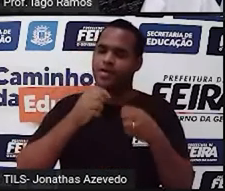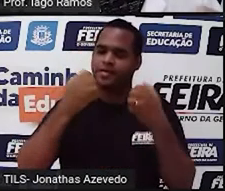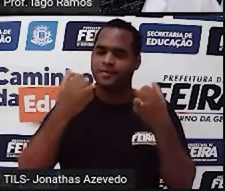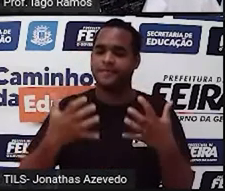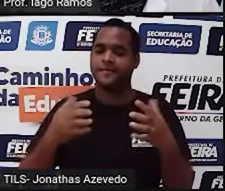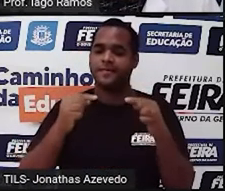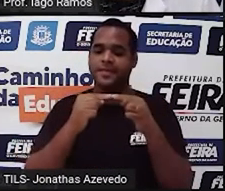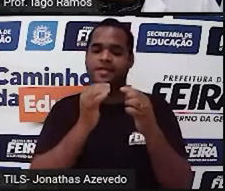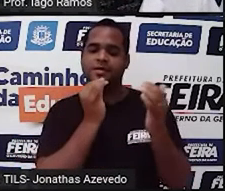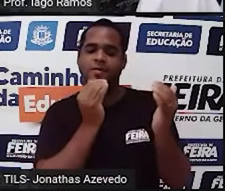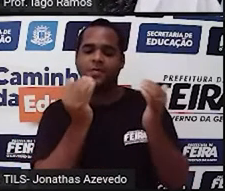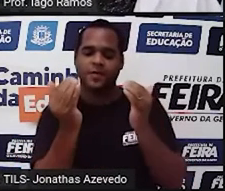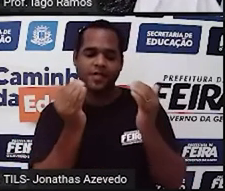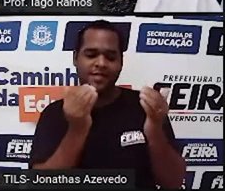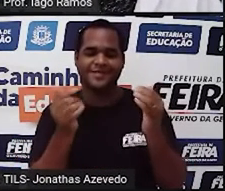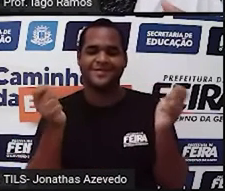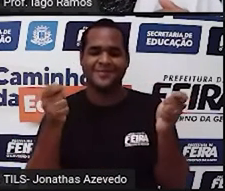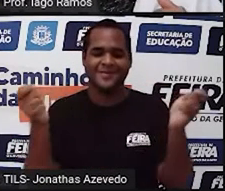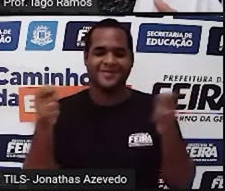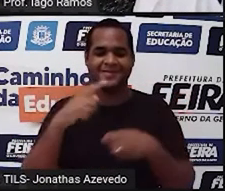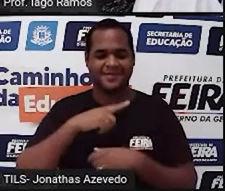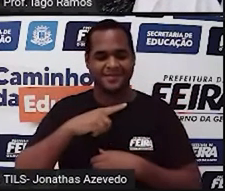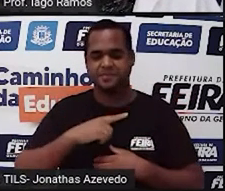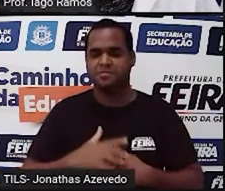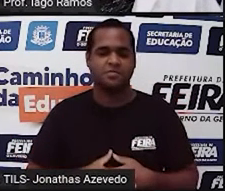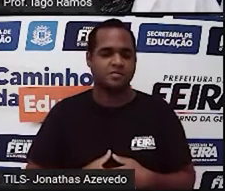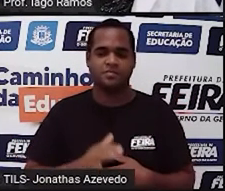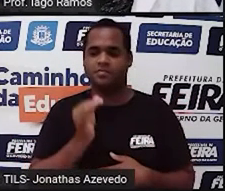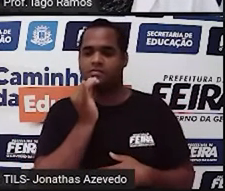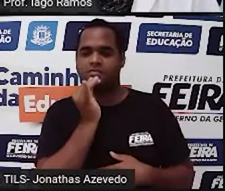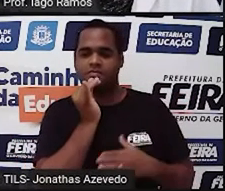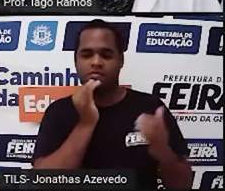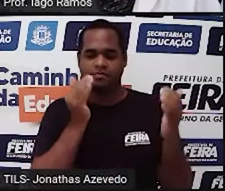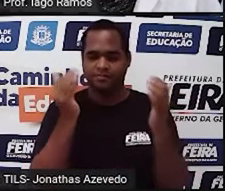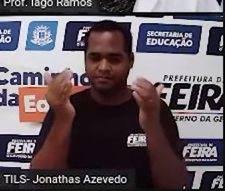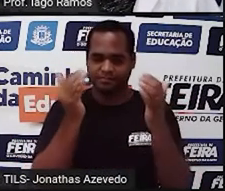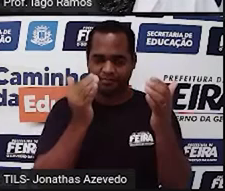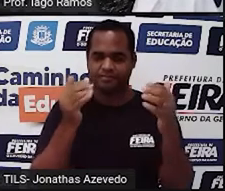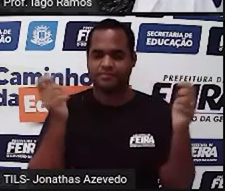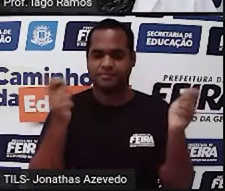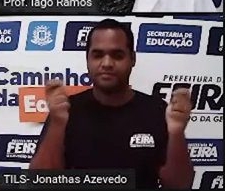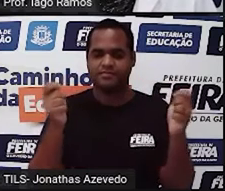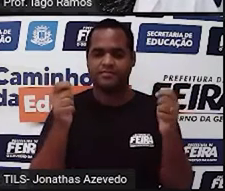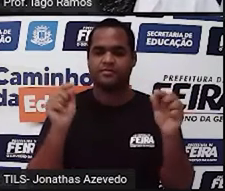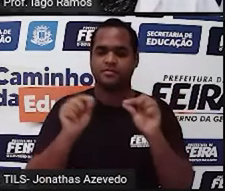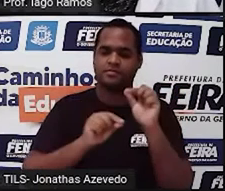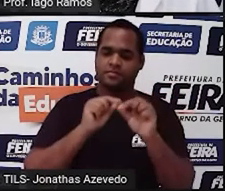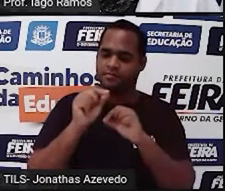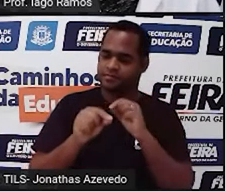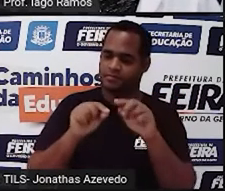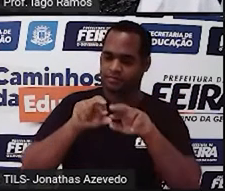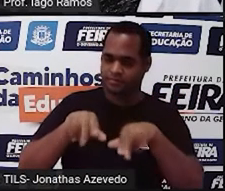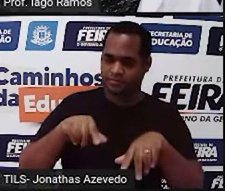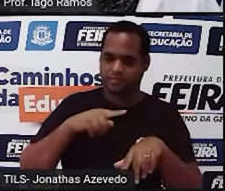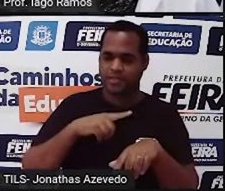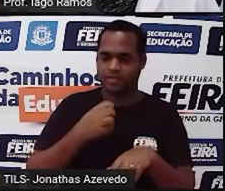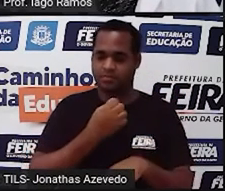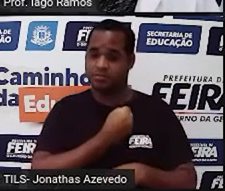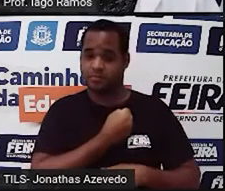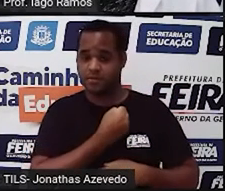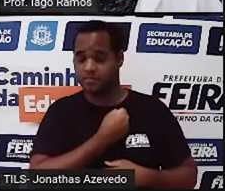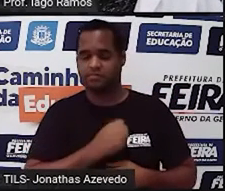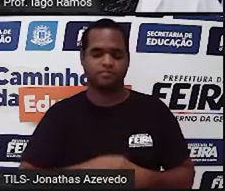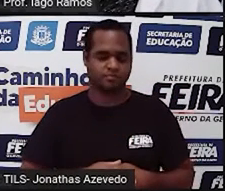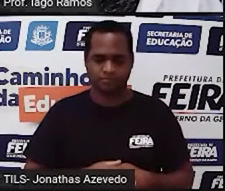de comparação e essa comparação vai envolver o tipo Zinho de número